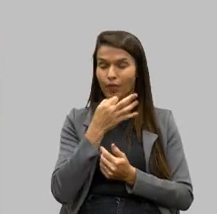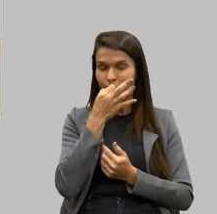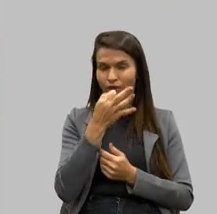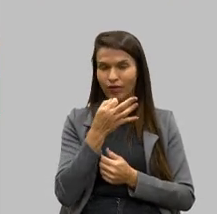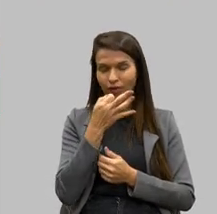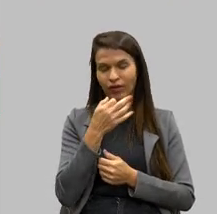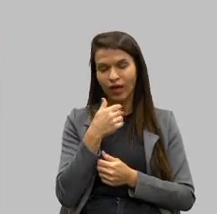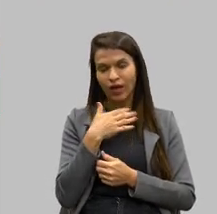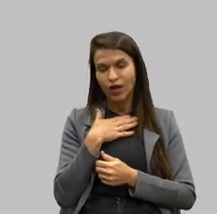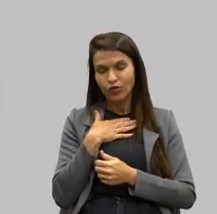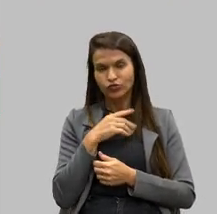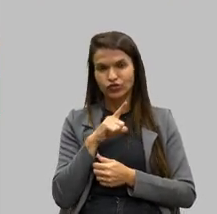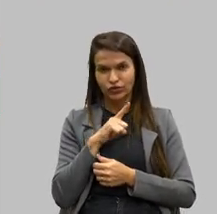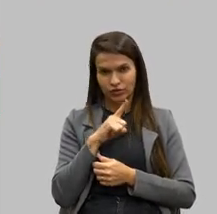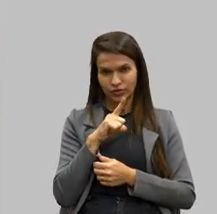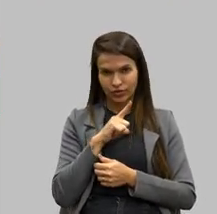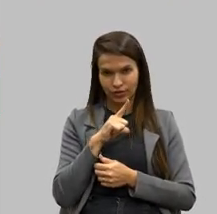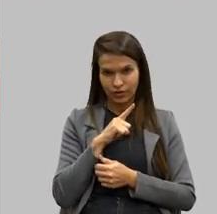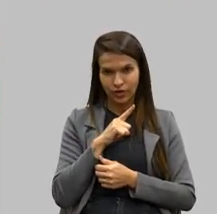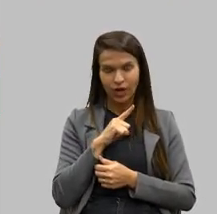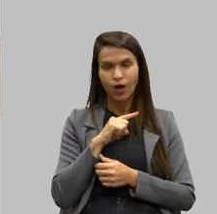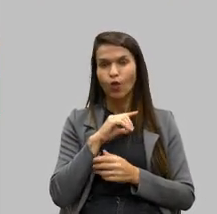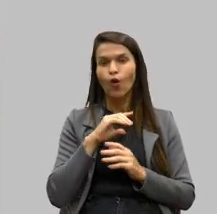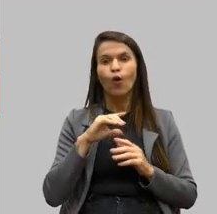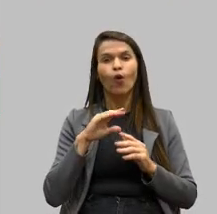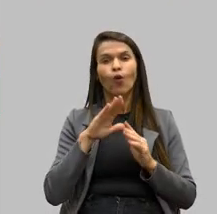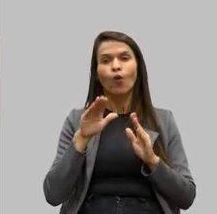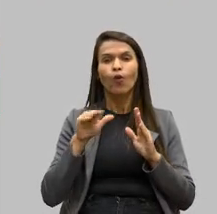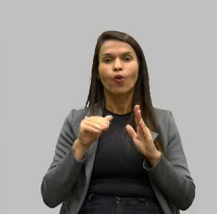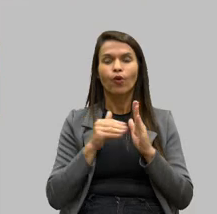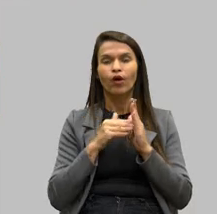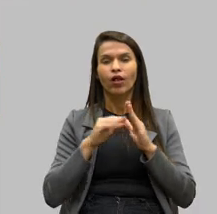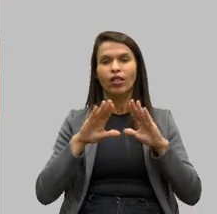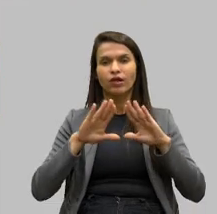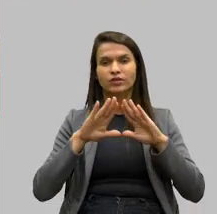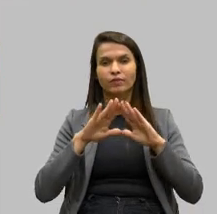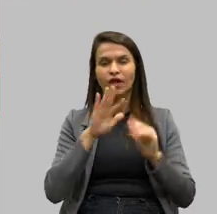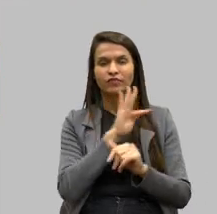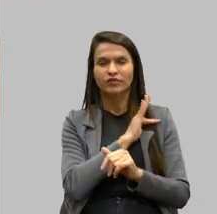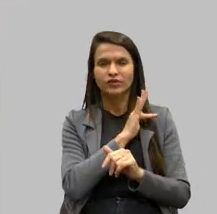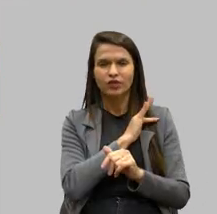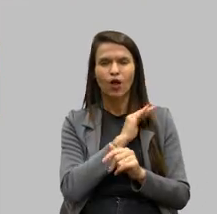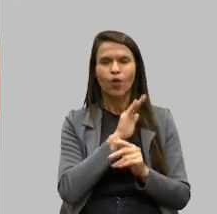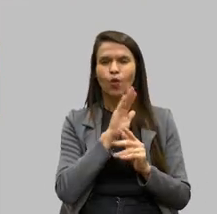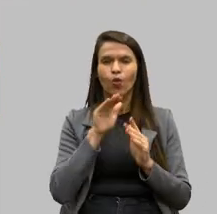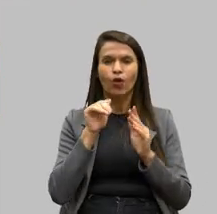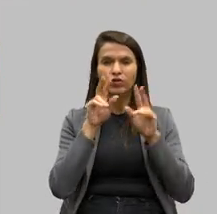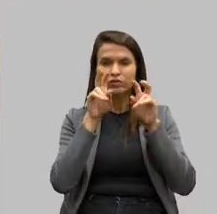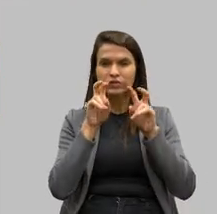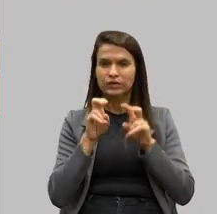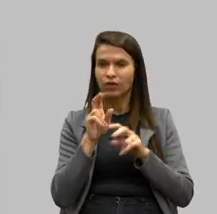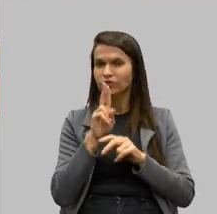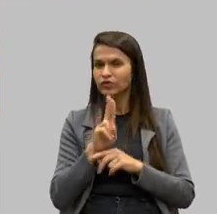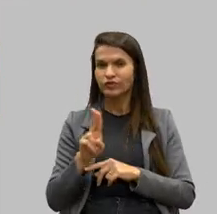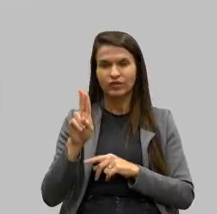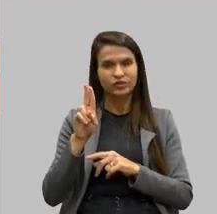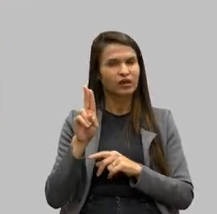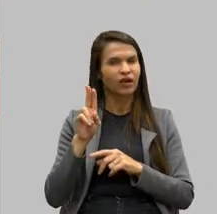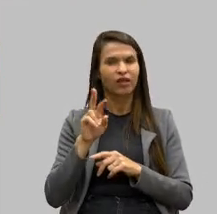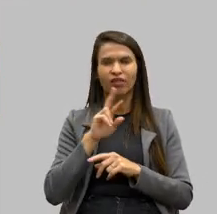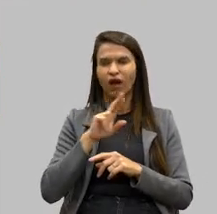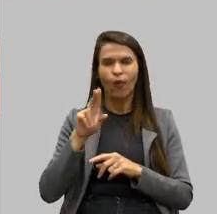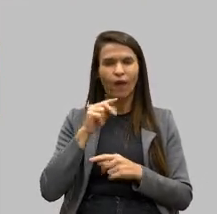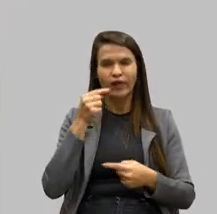particularmente tinha. Toda assembleia fiscaliza as questões das universidades, não eram abordadas, ou eram